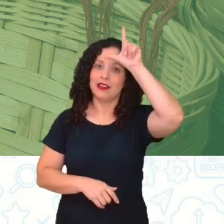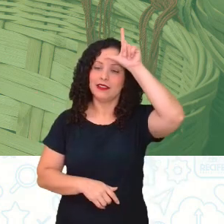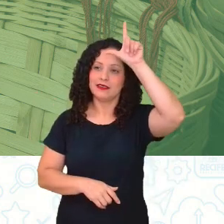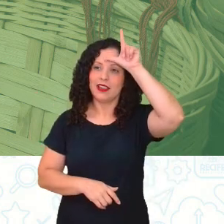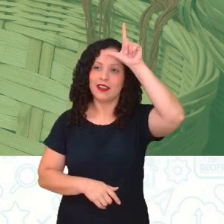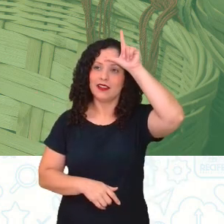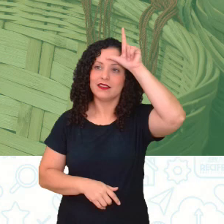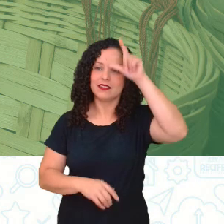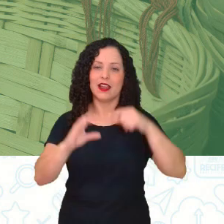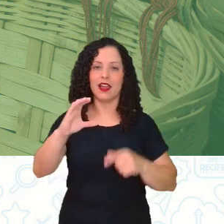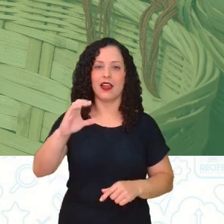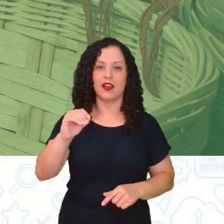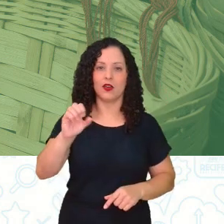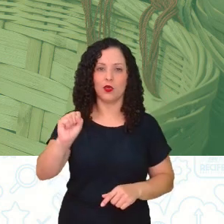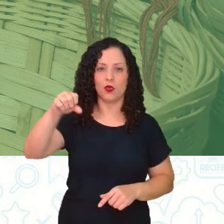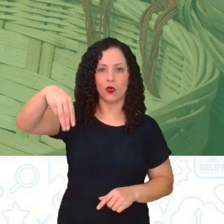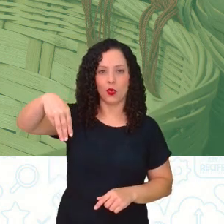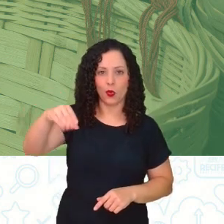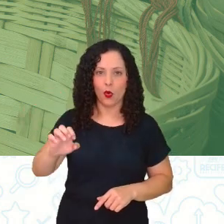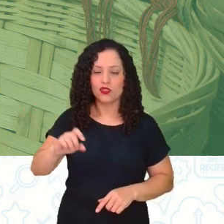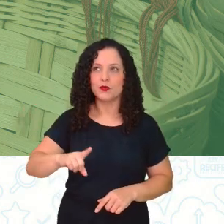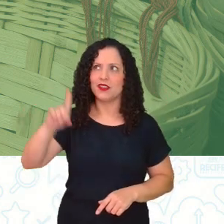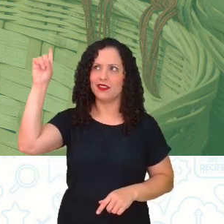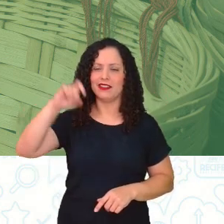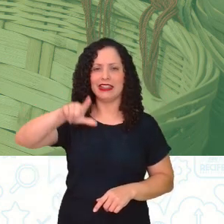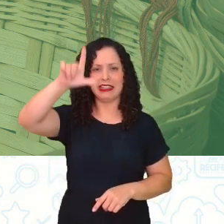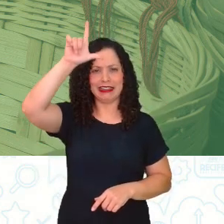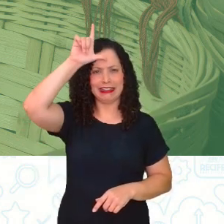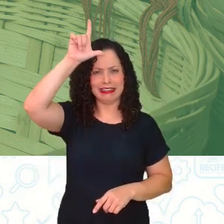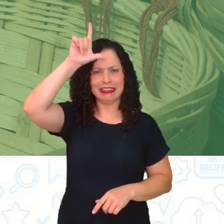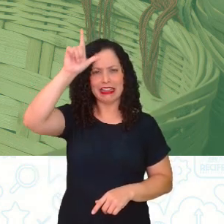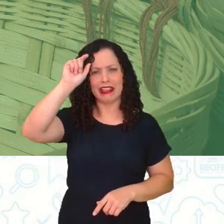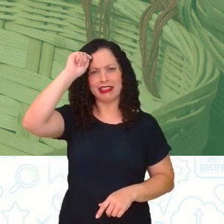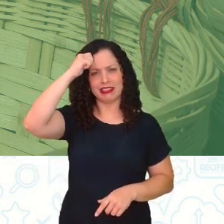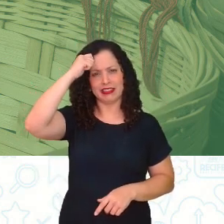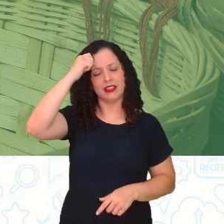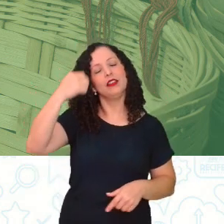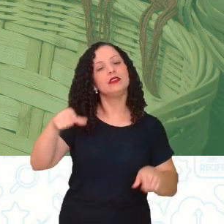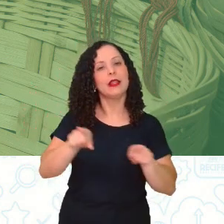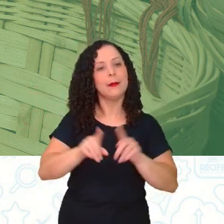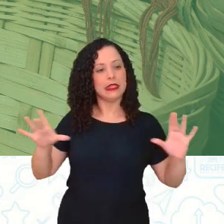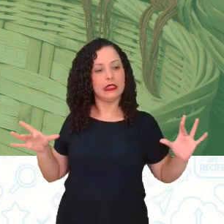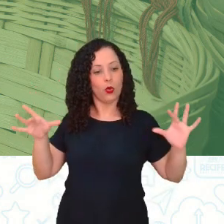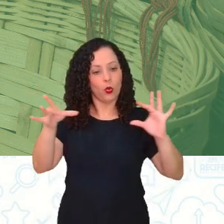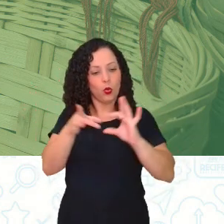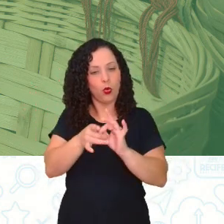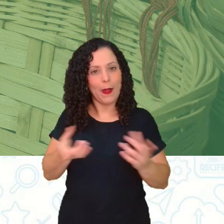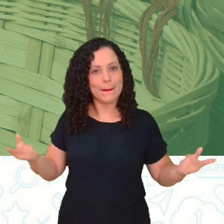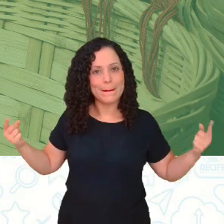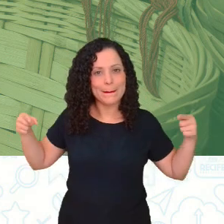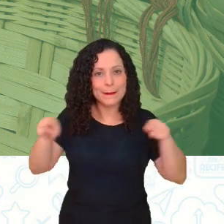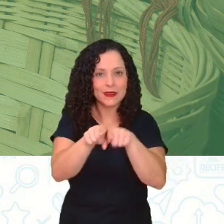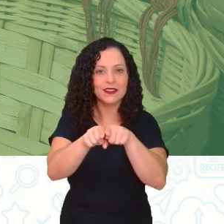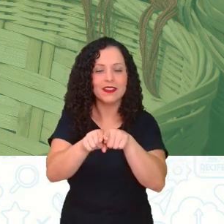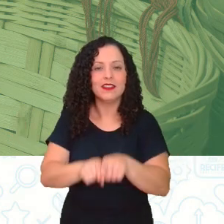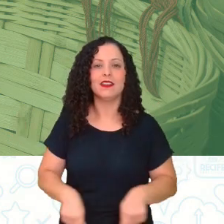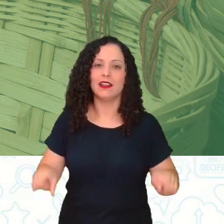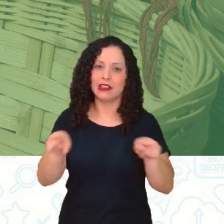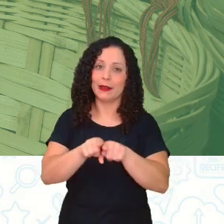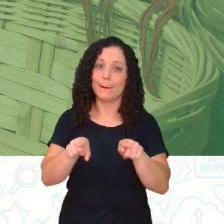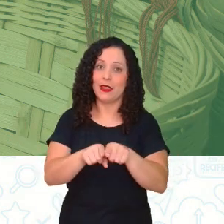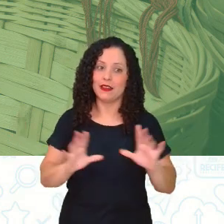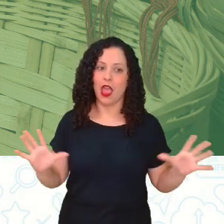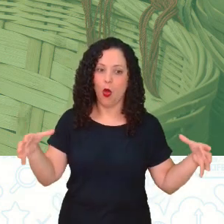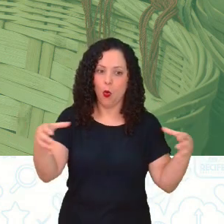negro líder de um quilombo, juntou-se também a Manuel dos Anjos Ferreiras e a outros negros para